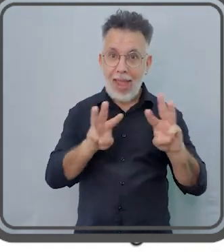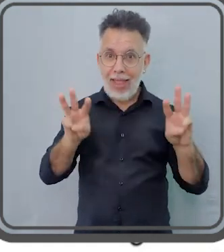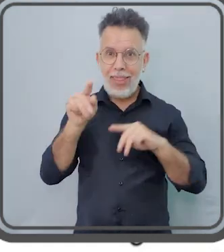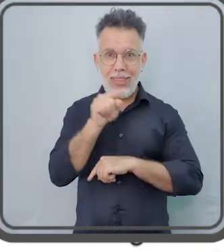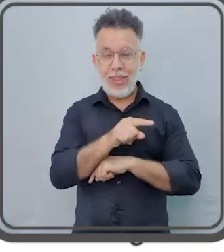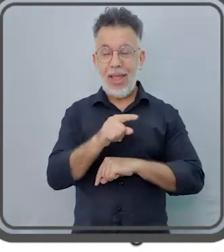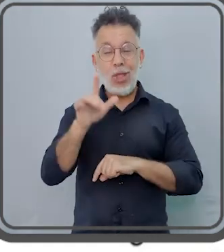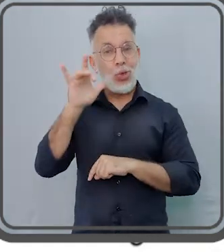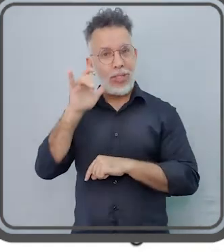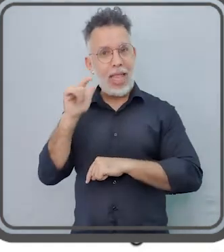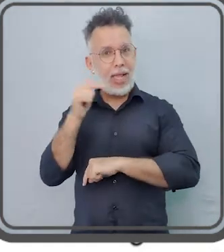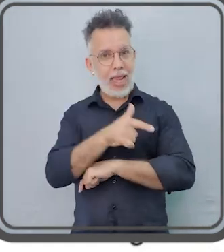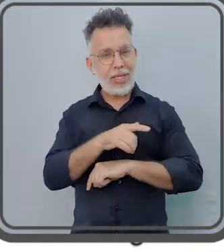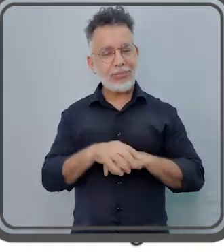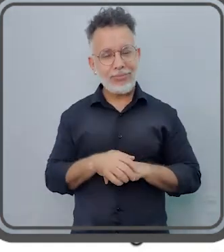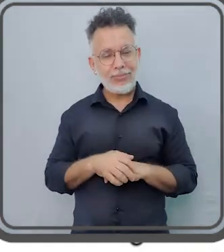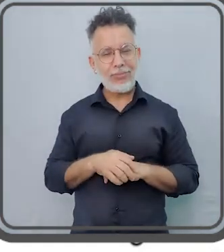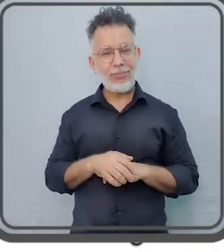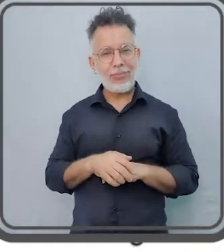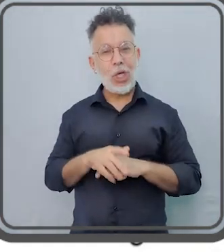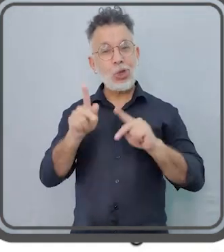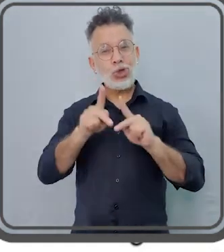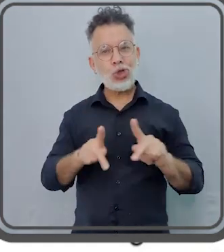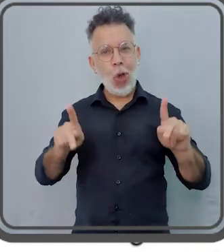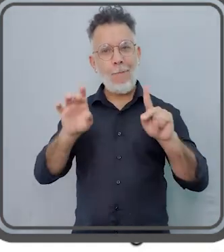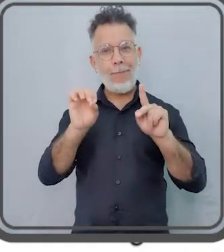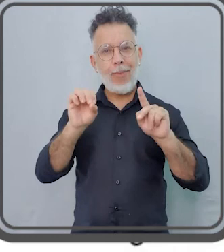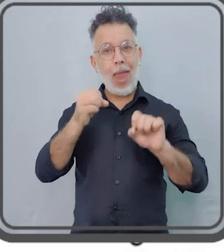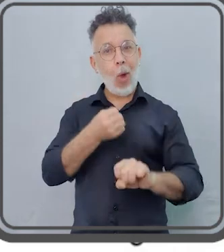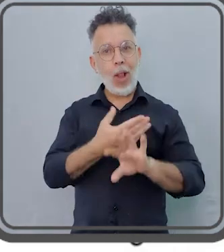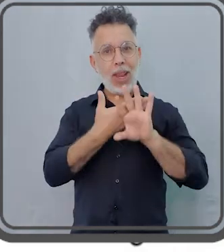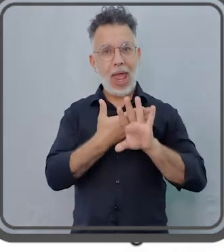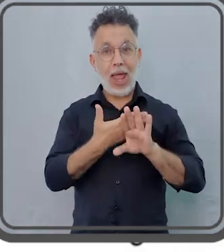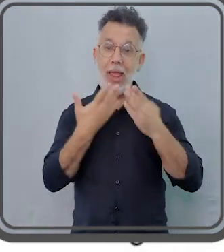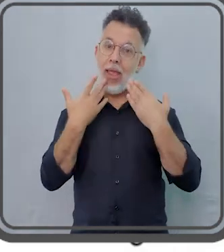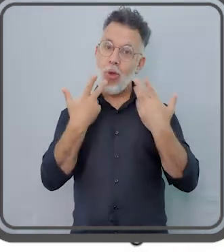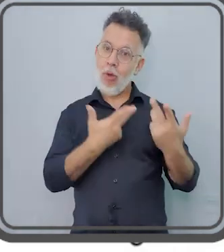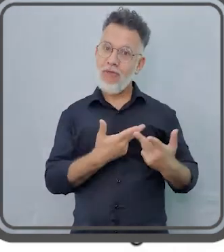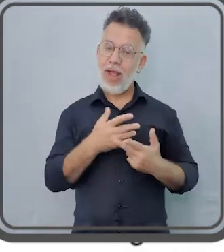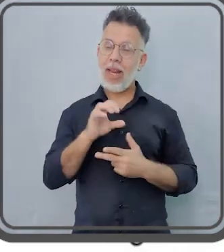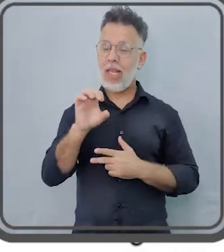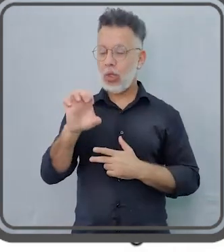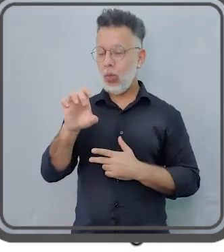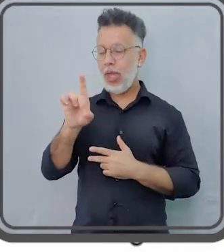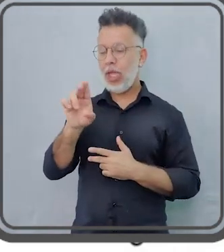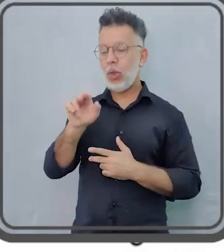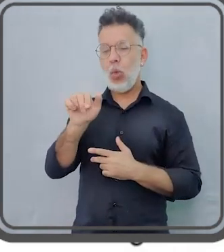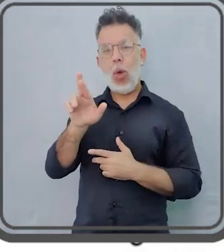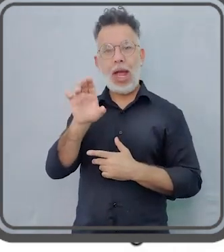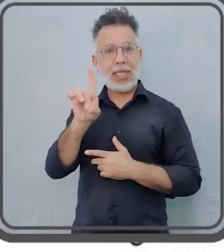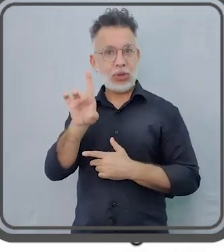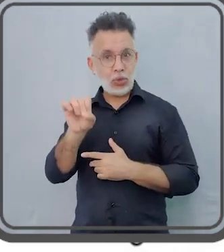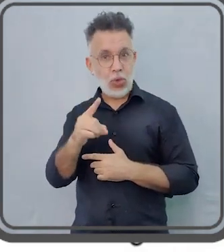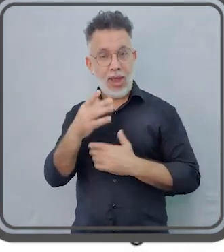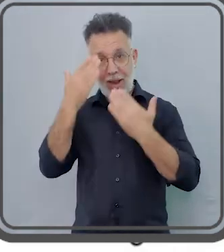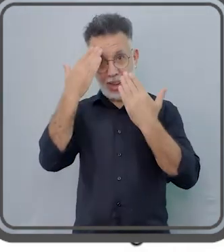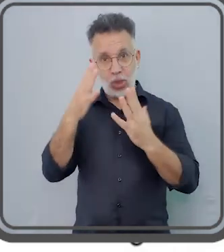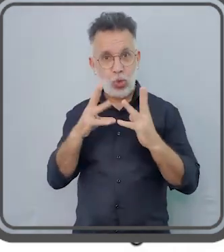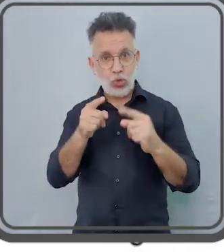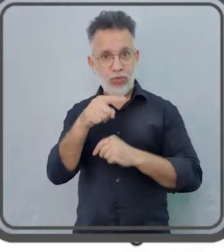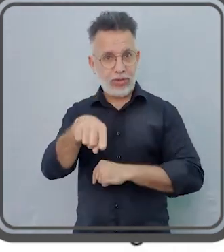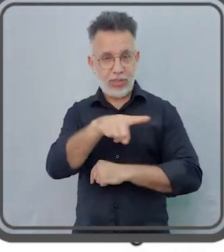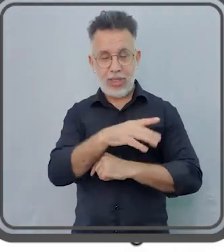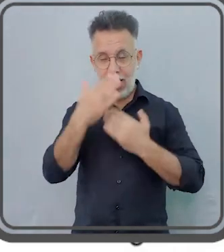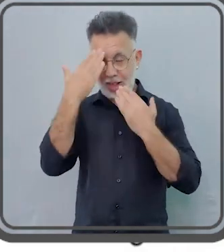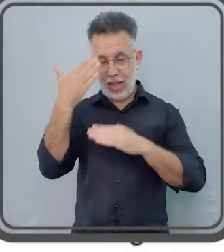site deles, shopping online. Bom... E com a fala do Eduardo, eu agradeço todos vocês, agradeço a presença mais uma vez da Marina, de